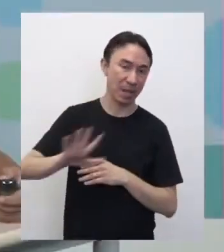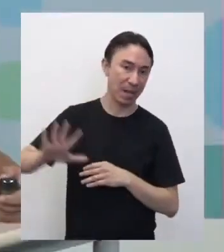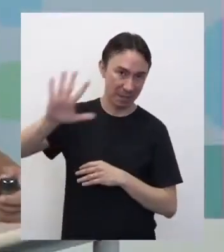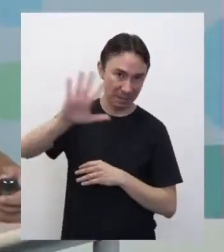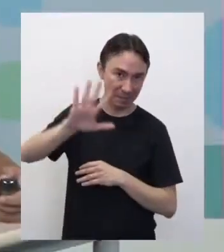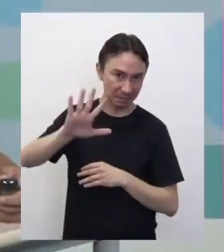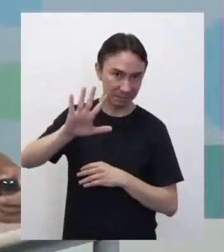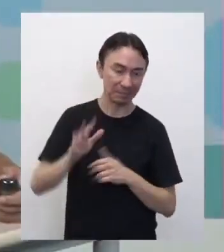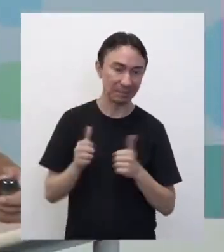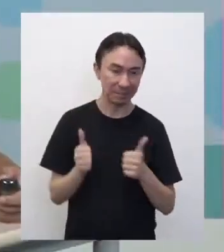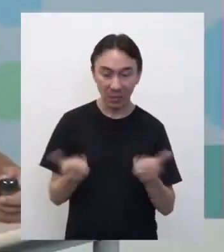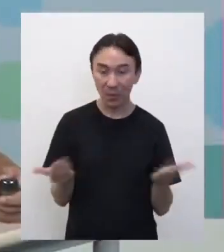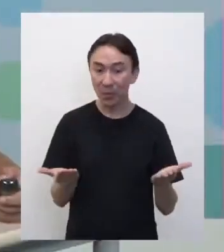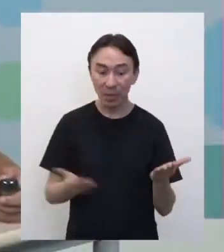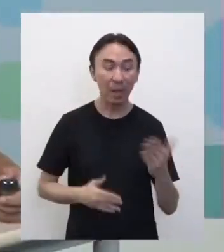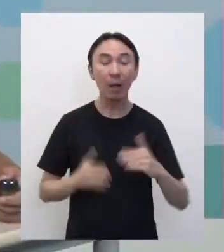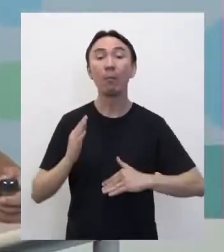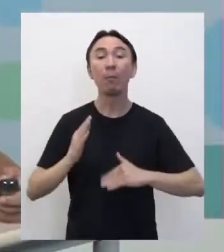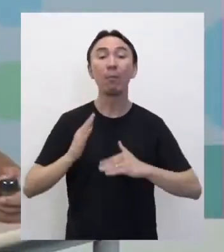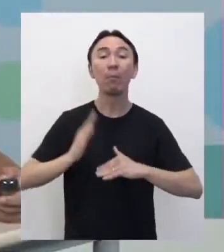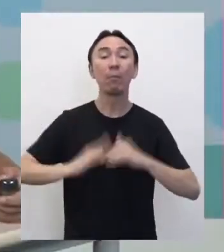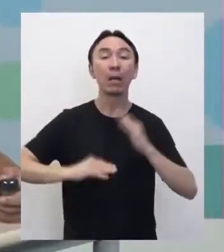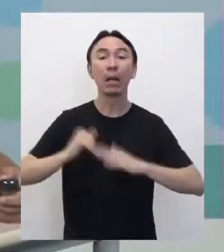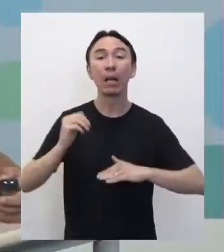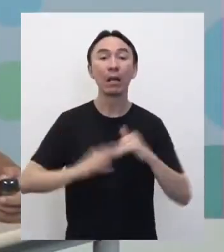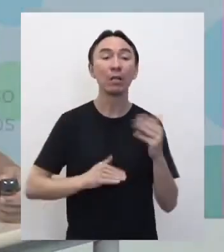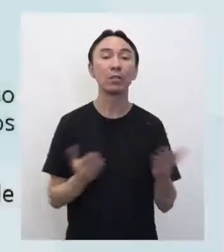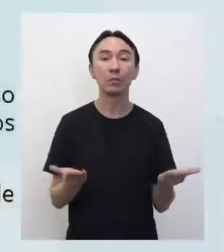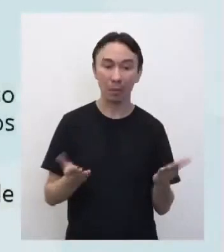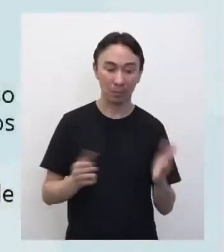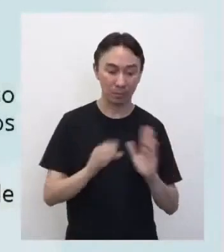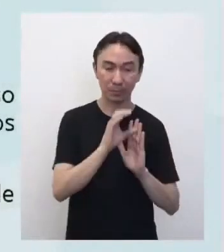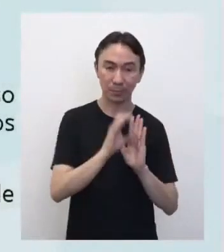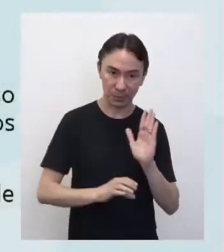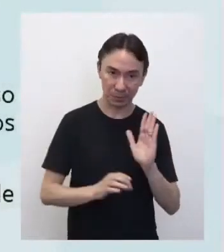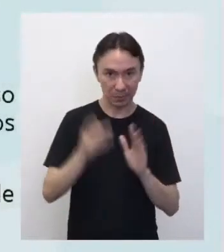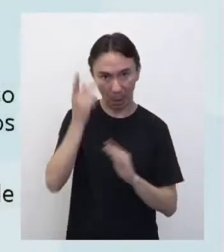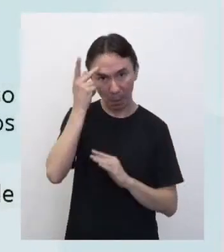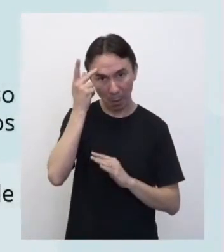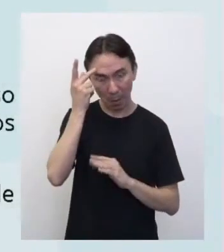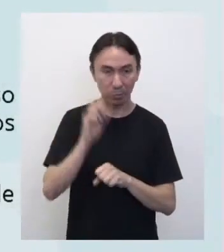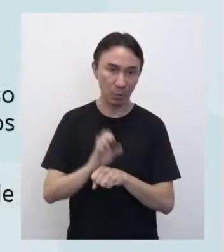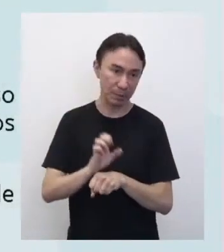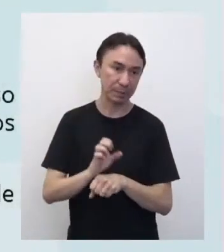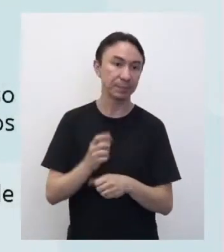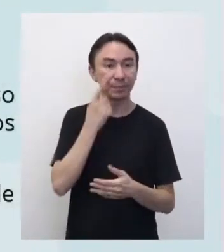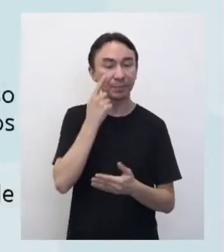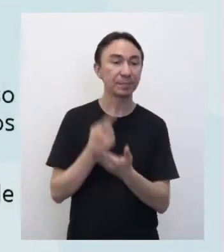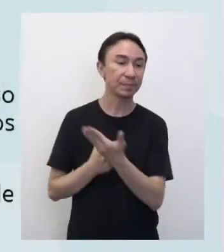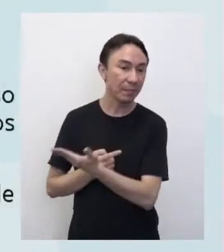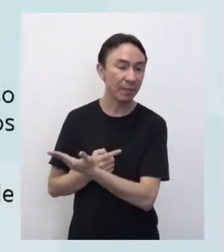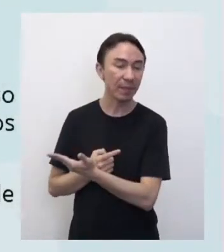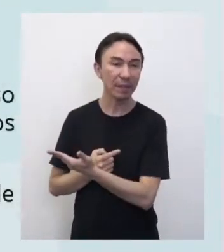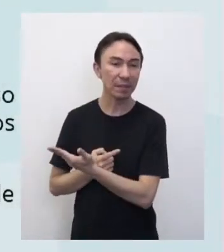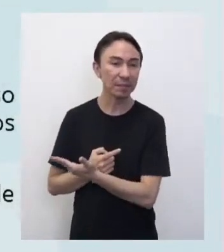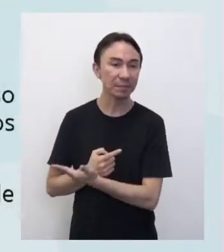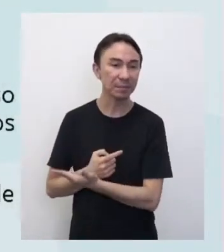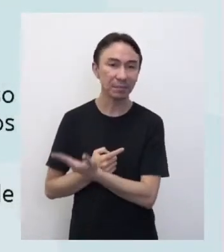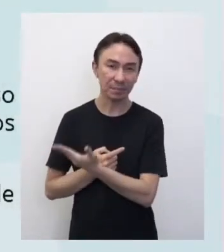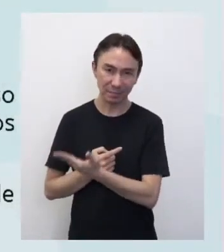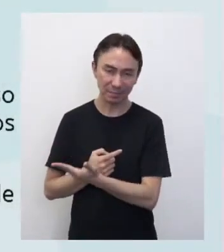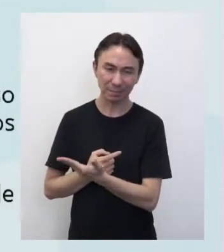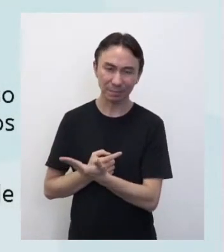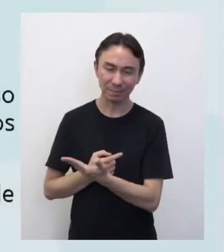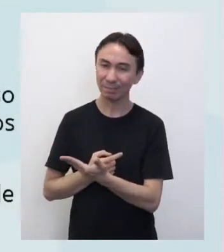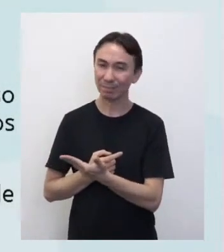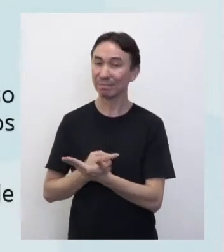as habilidades do currículo do Estado de São Paulo. A habilidade essencial dessa aula é desenvolver